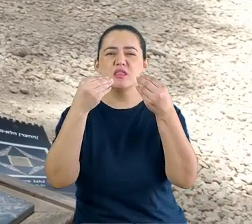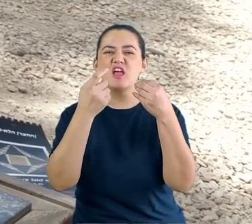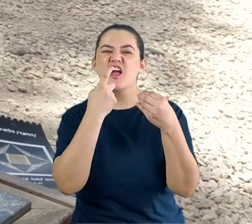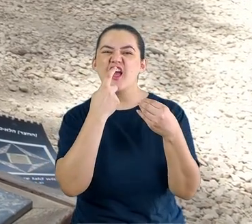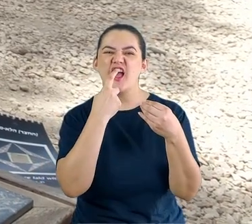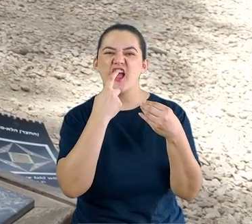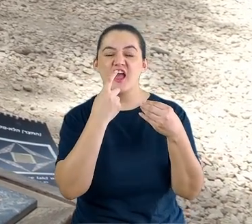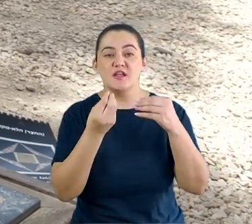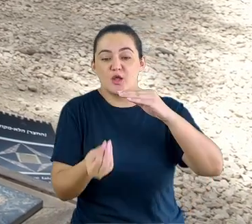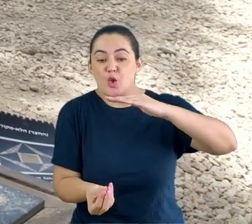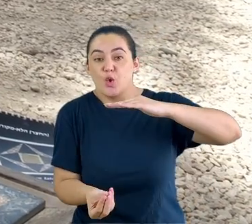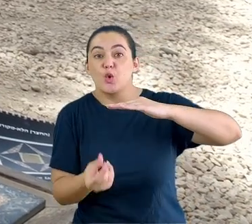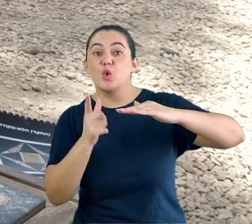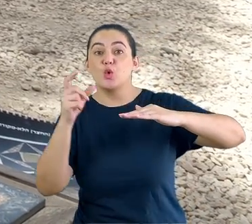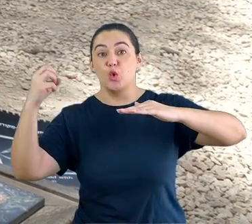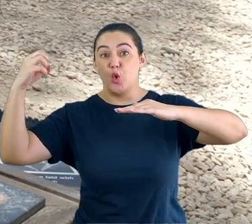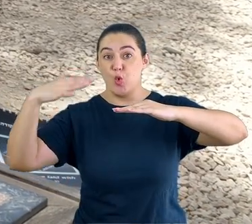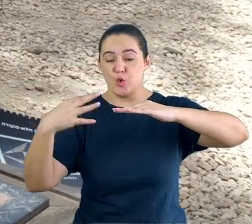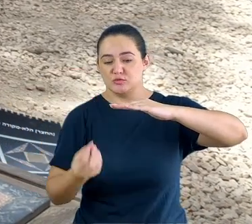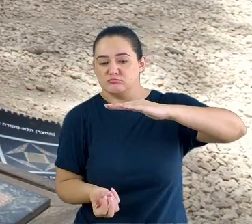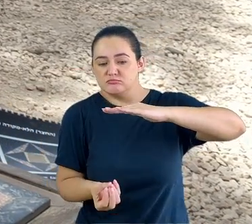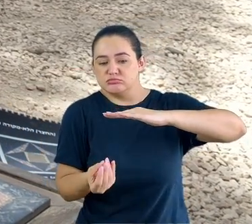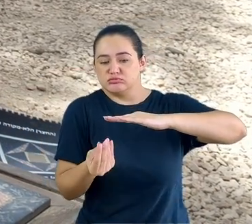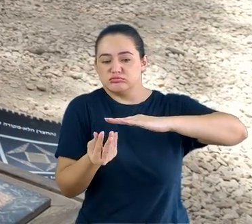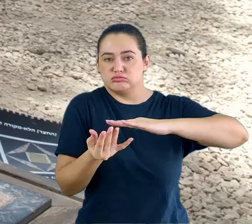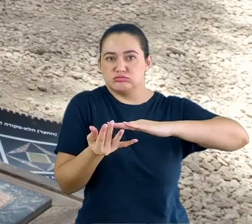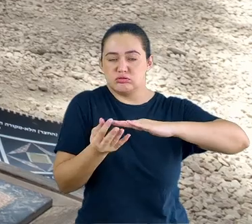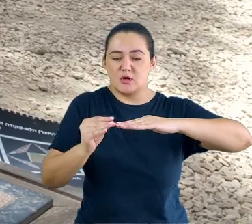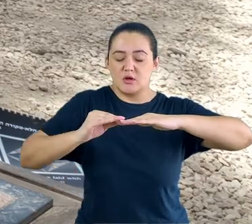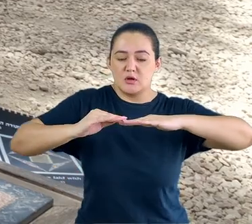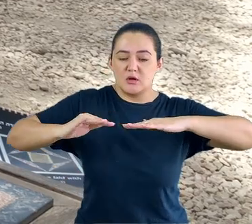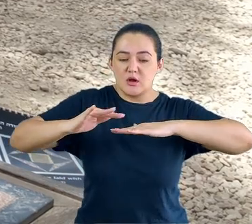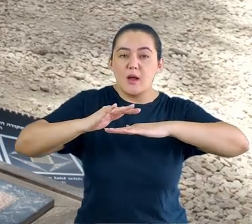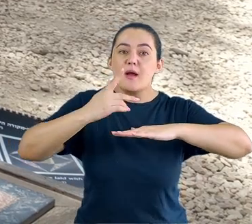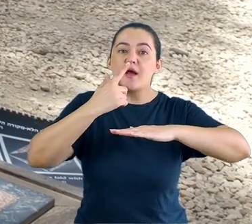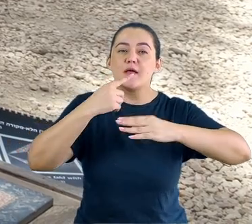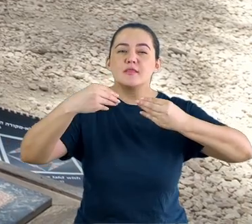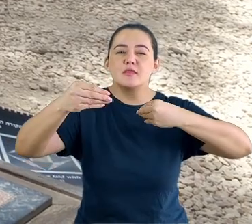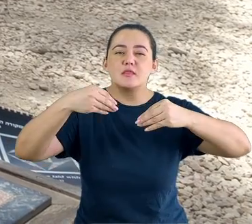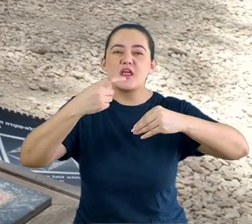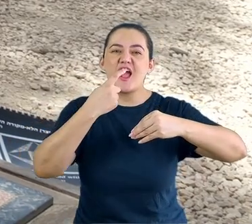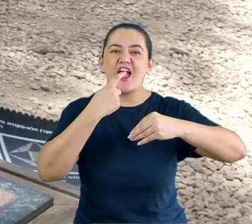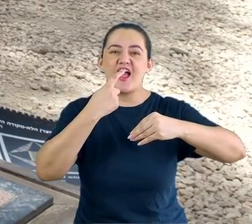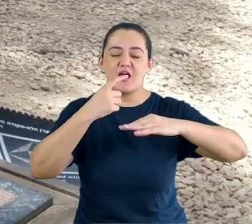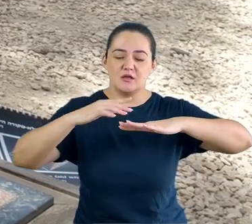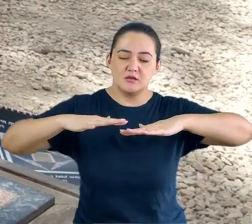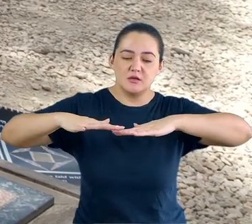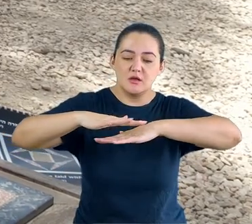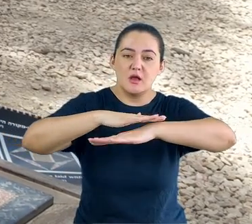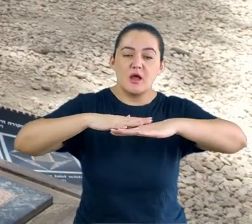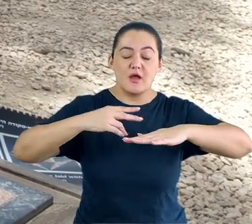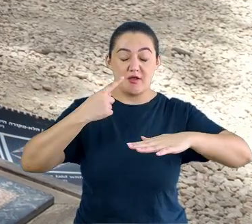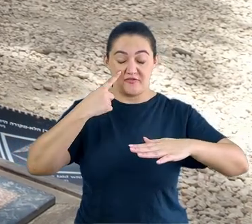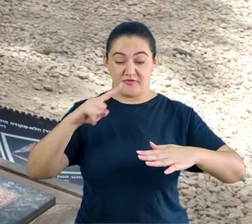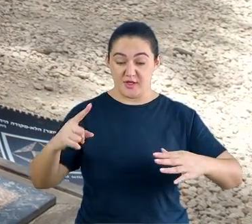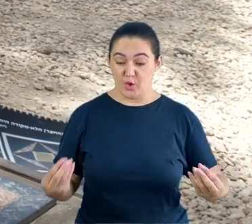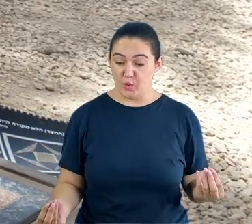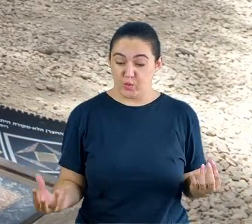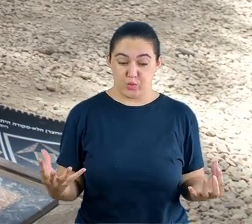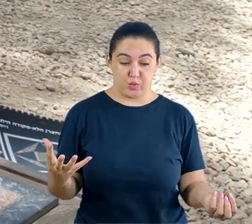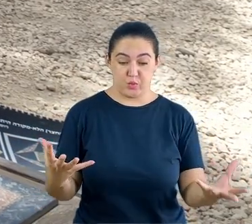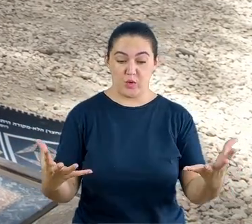ela fica transparente e ela reluz, ela é translúcida. E realmente parece um grande mar de